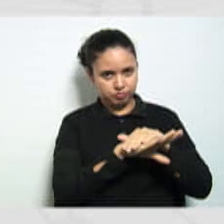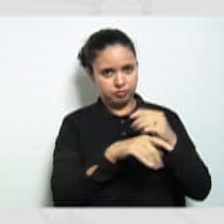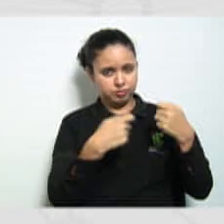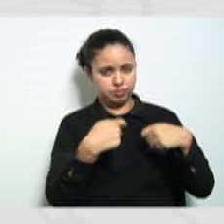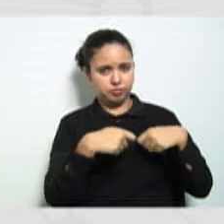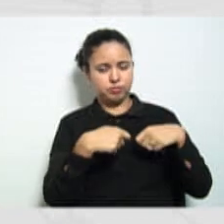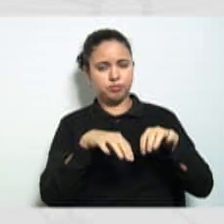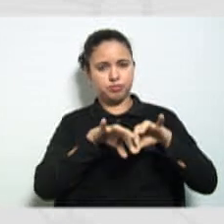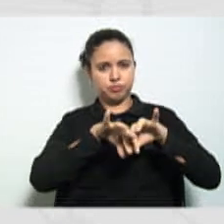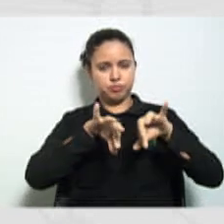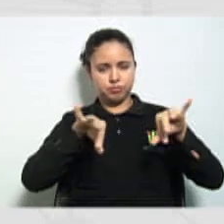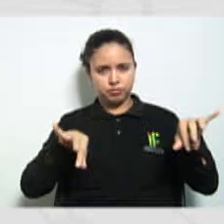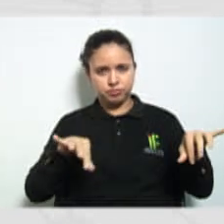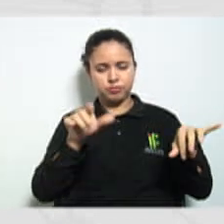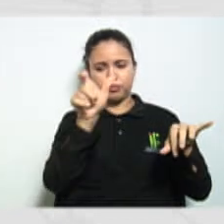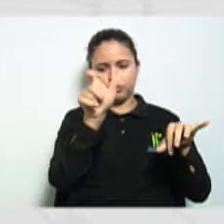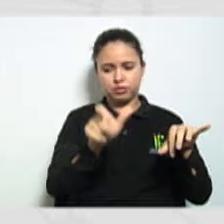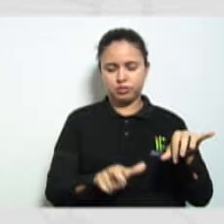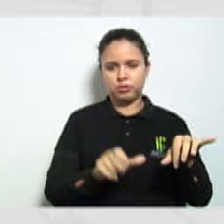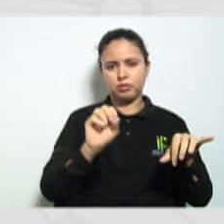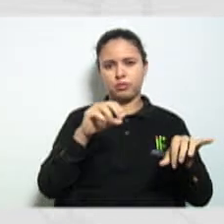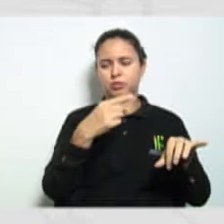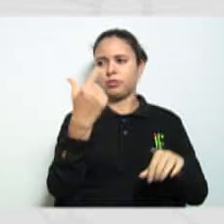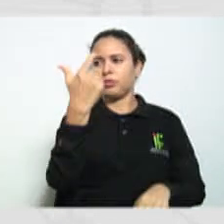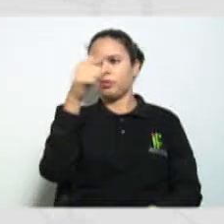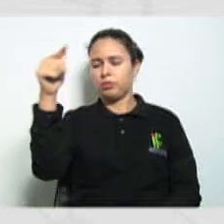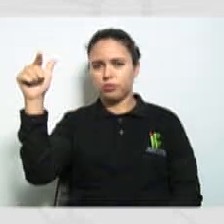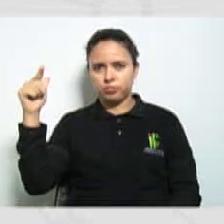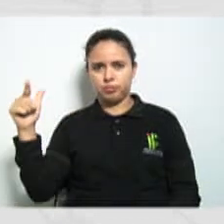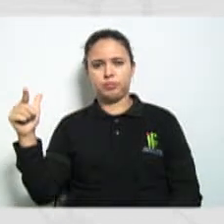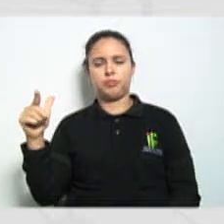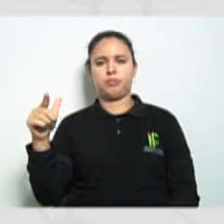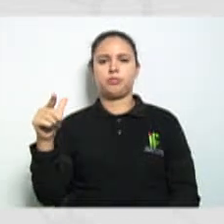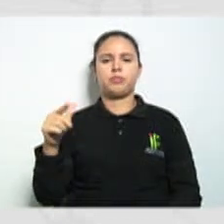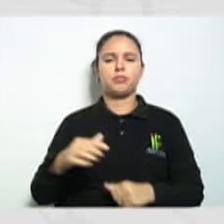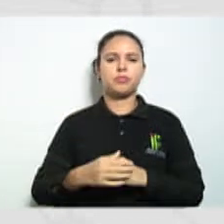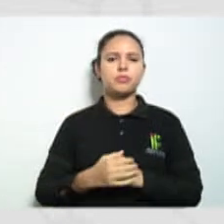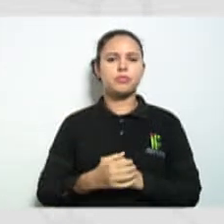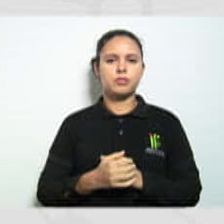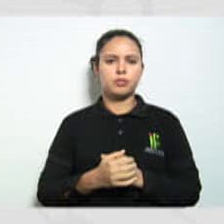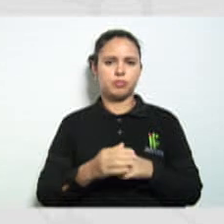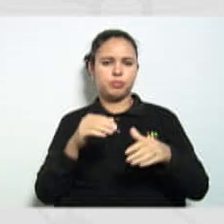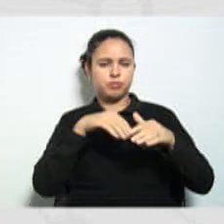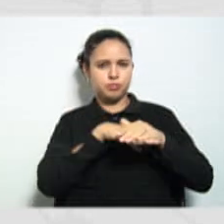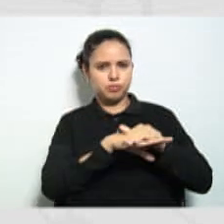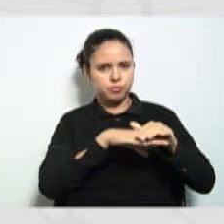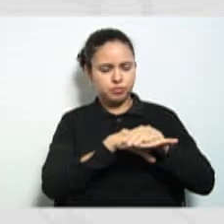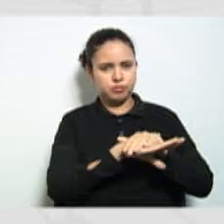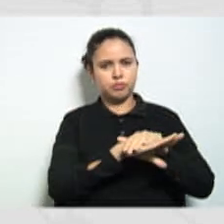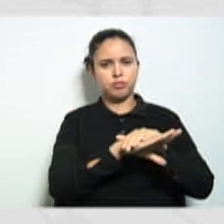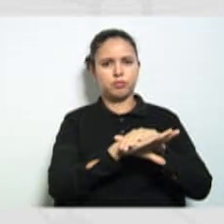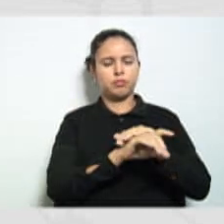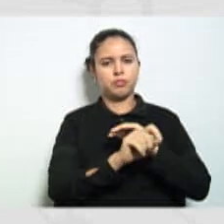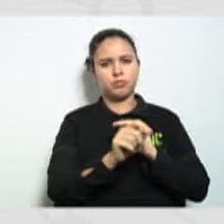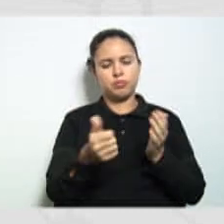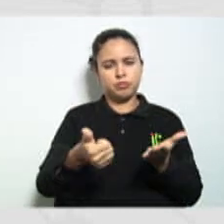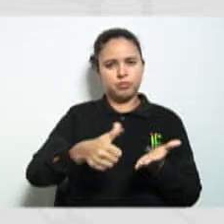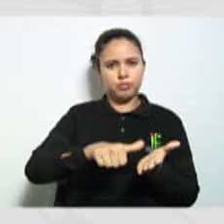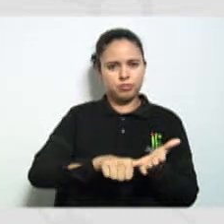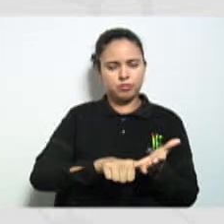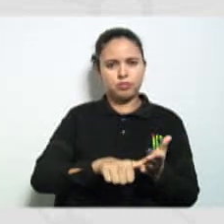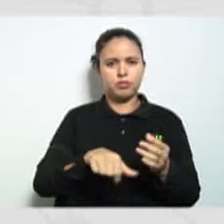que, pelas operações da cooperativa, não se consiga separá-los, como estoque, operações com associados